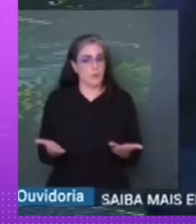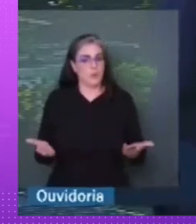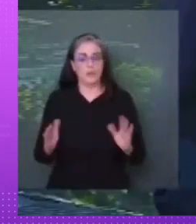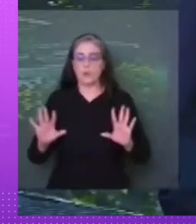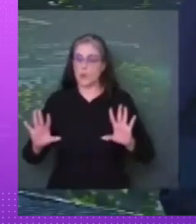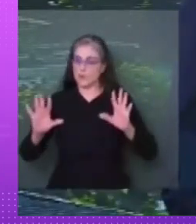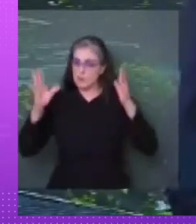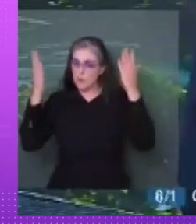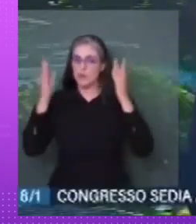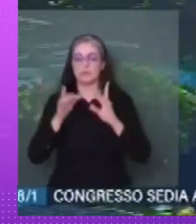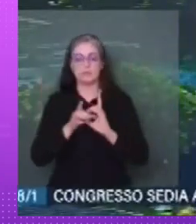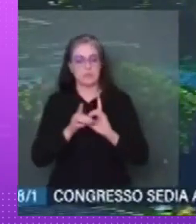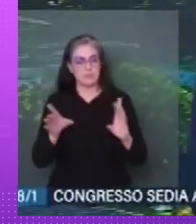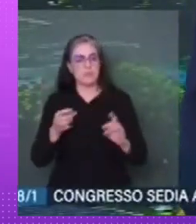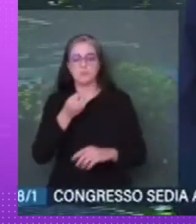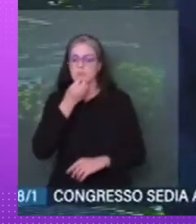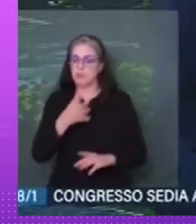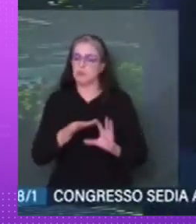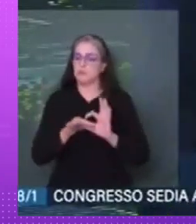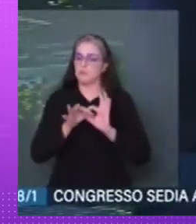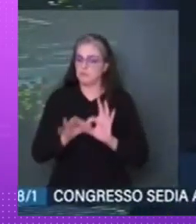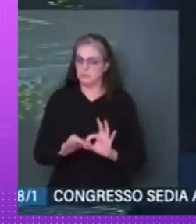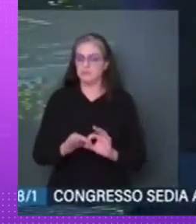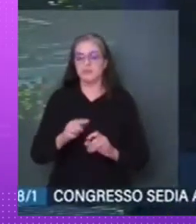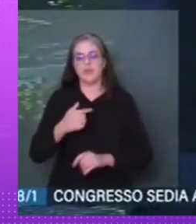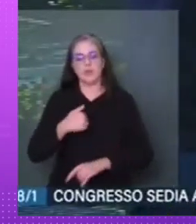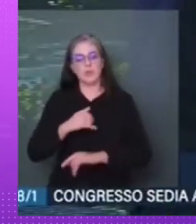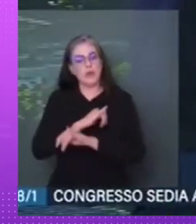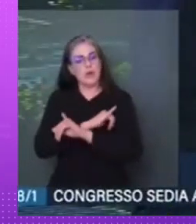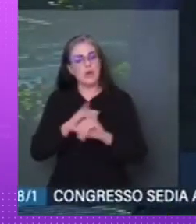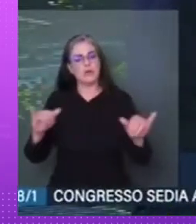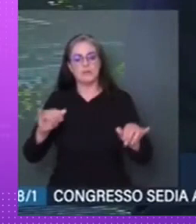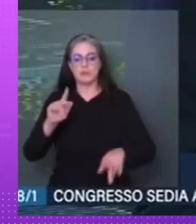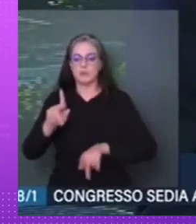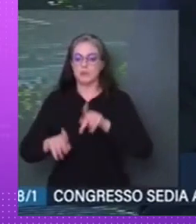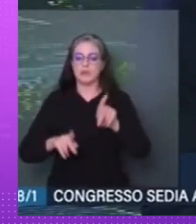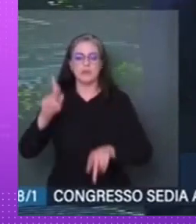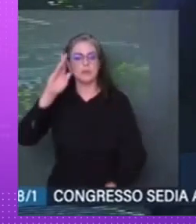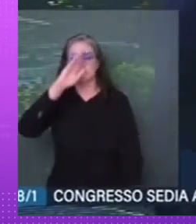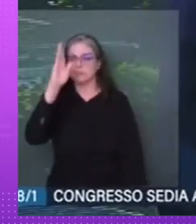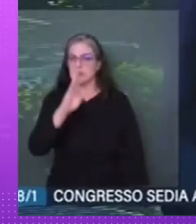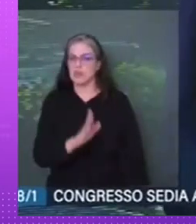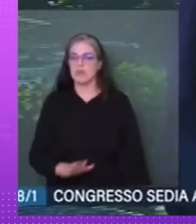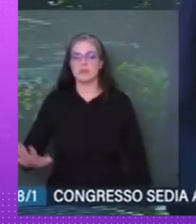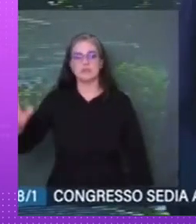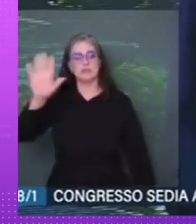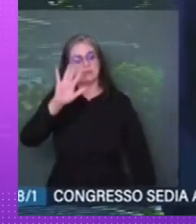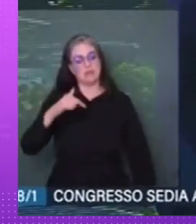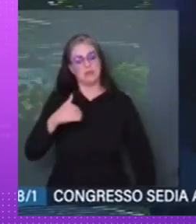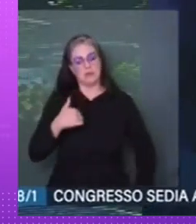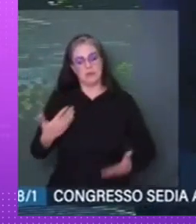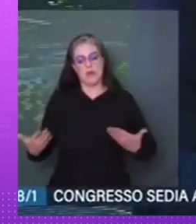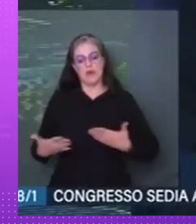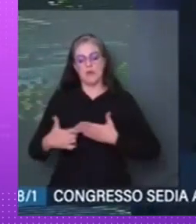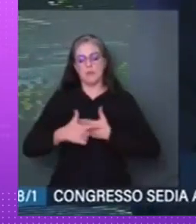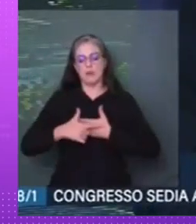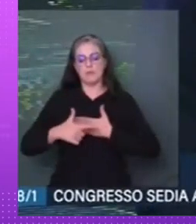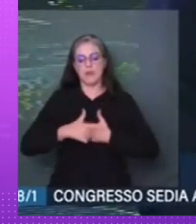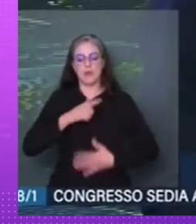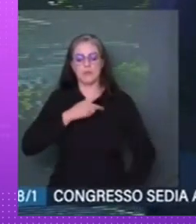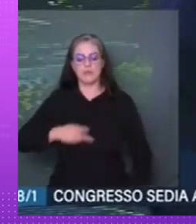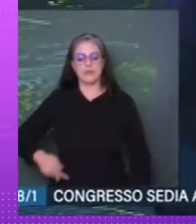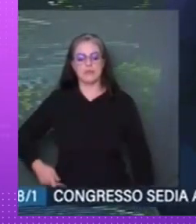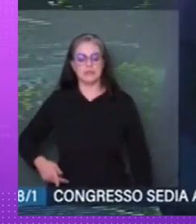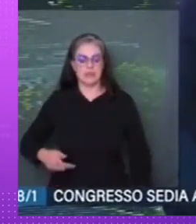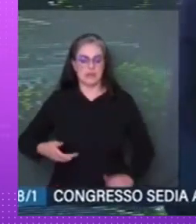Morreu uma pessoa nas prisões alongadas do 8 de janeiro, uma pessoa essa que o Ministério Público dizia que tinha que estar solta,